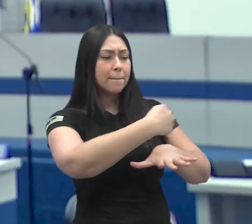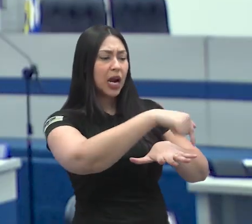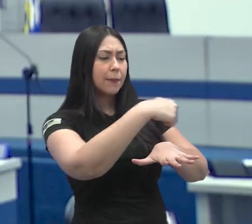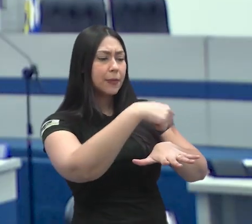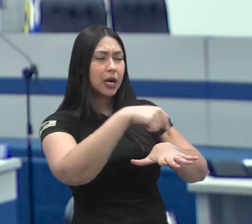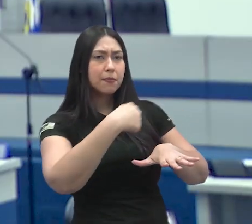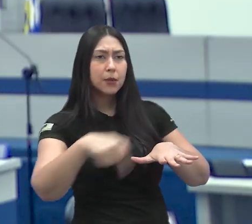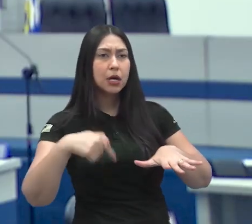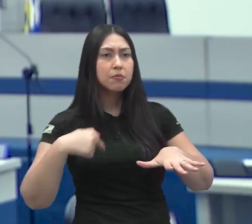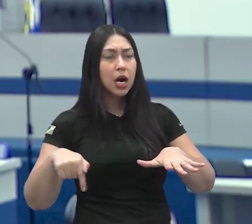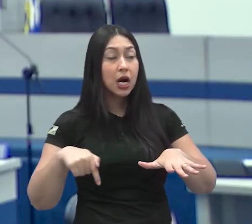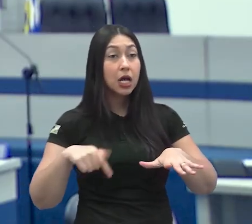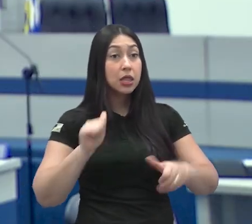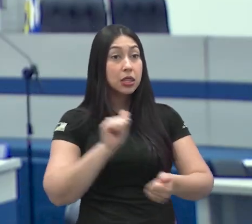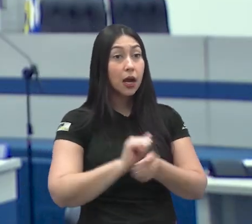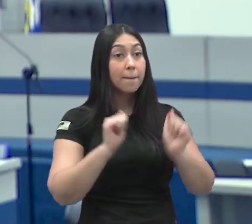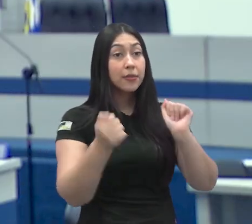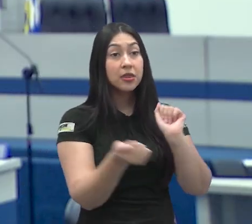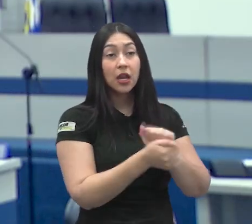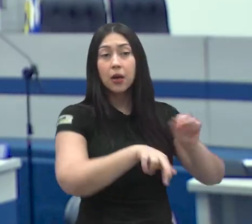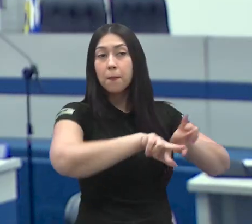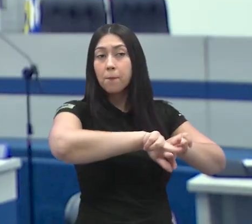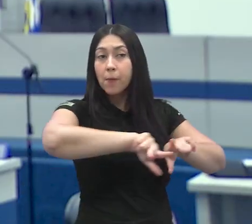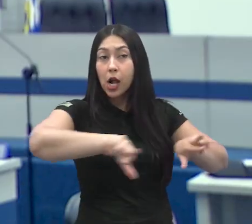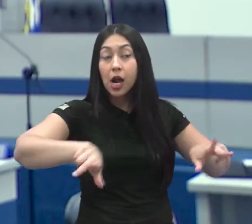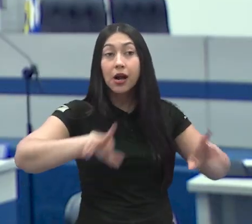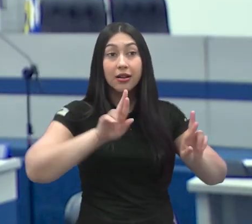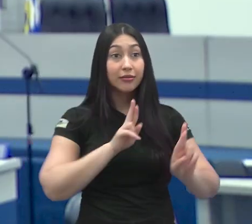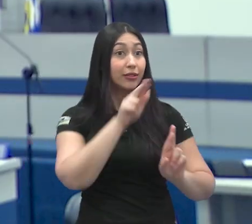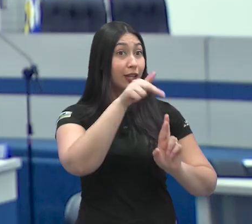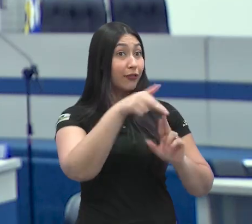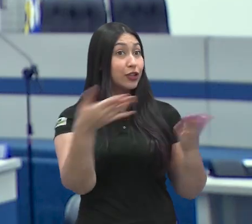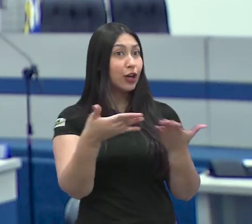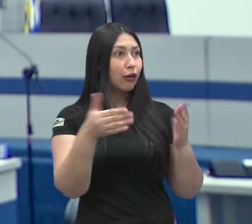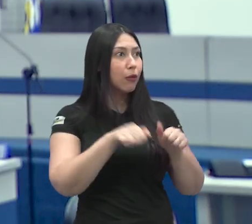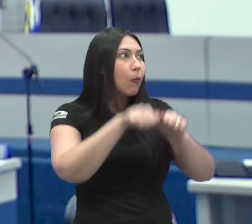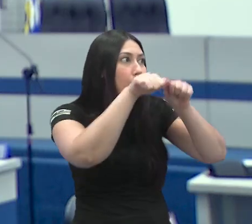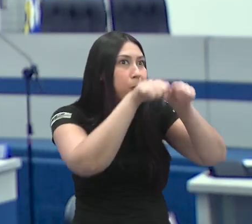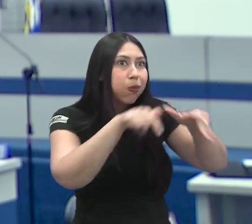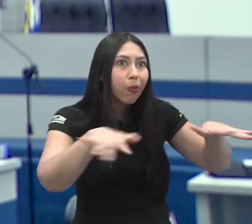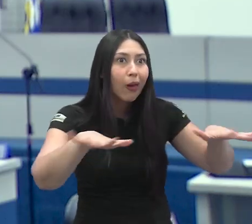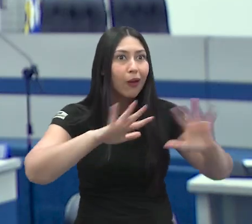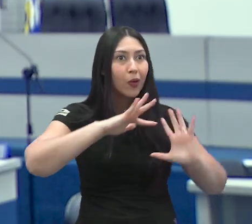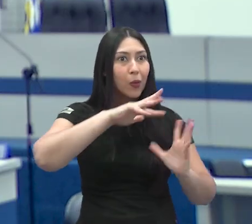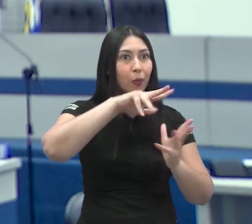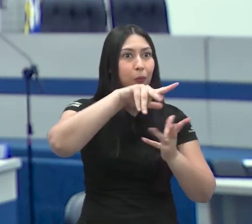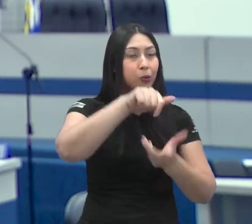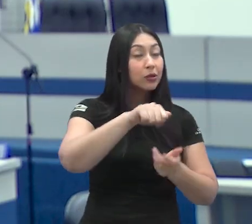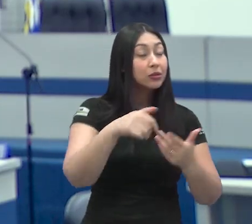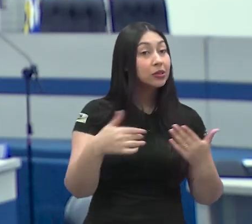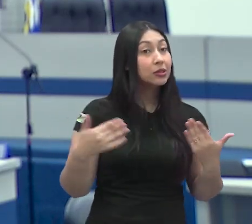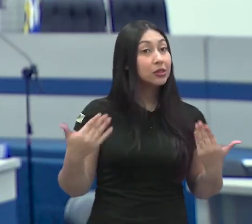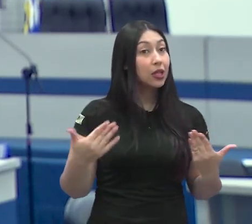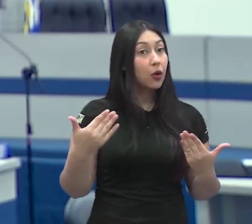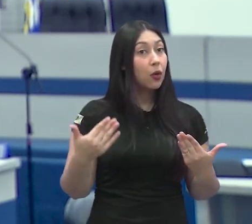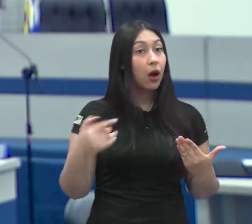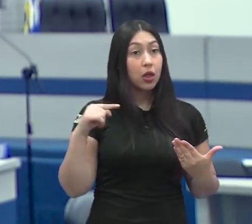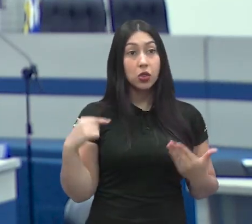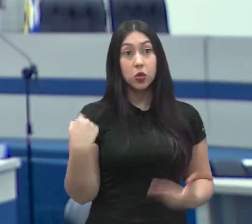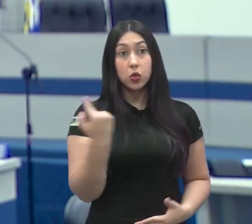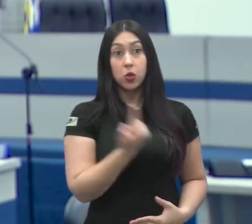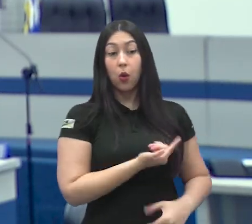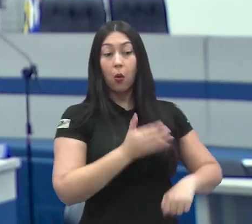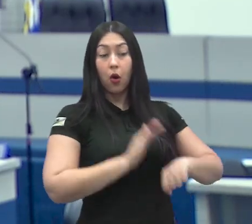vários esportes adaptados que são referências, que saíram de São José e são referência no mundo inteiro. Então, o que se